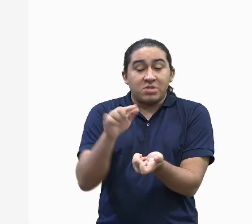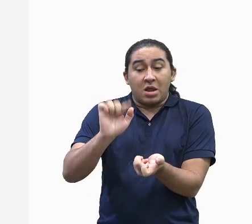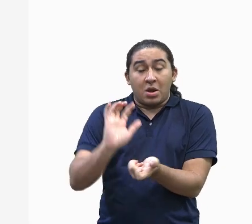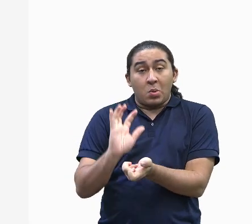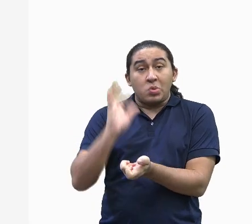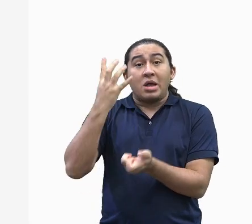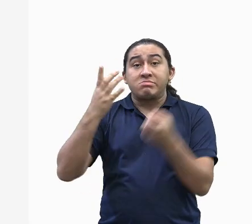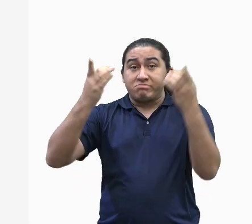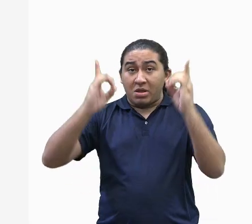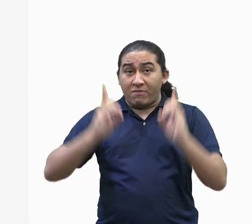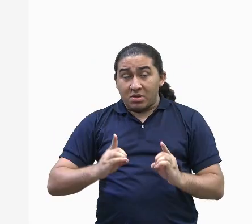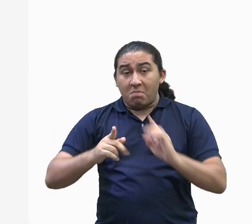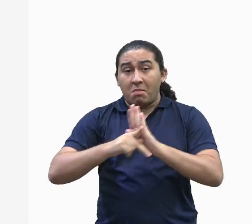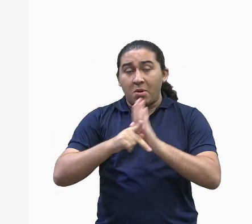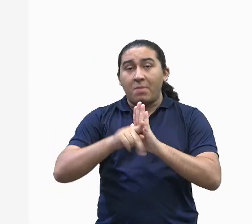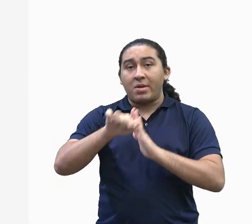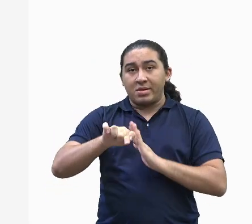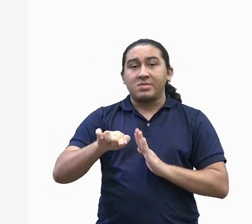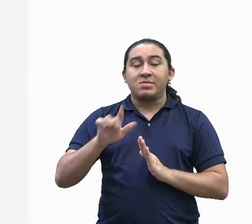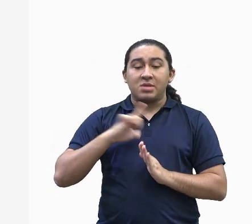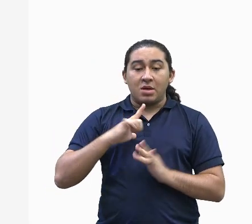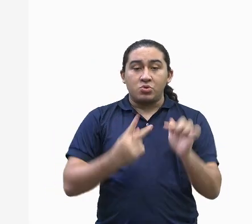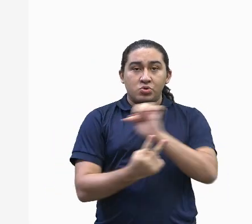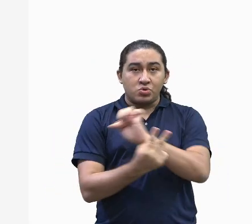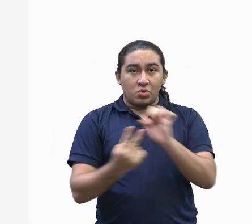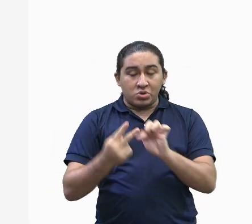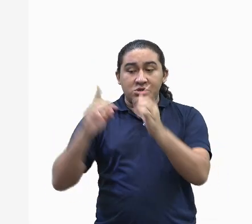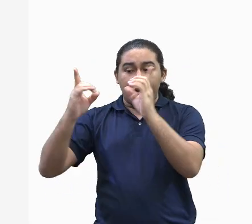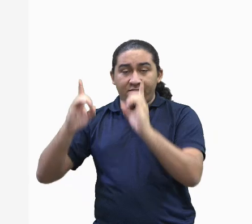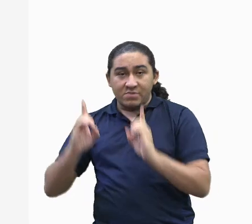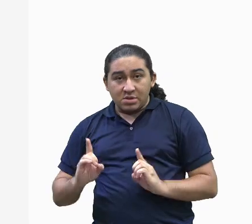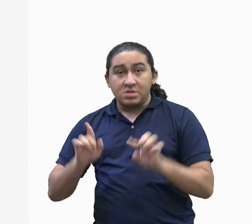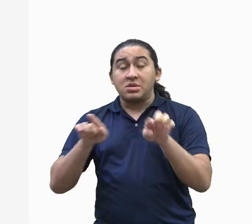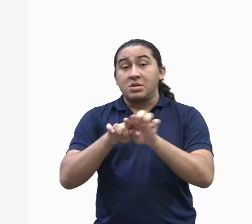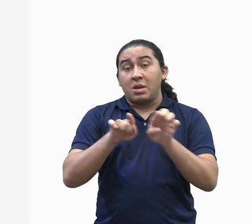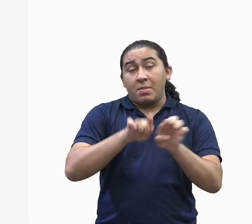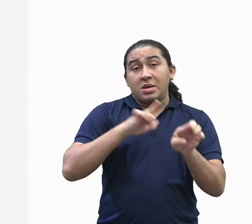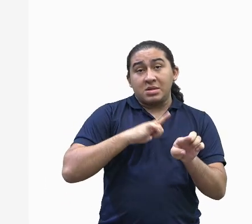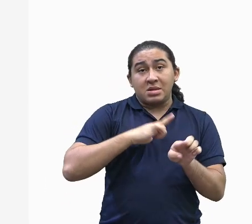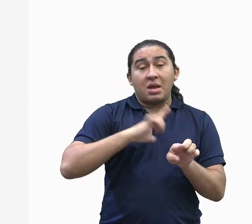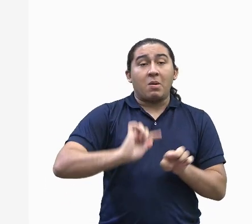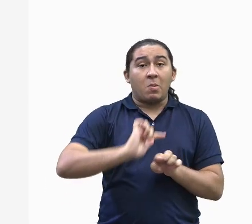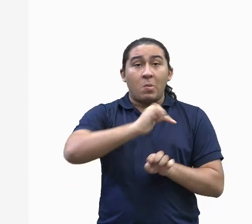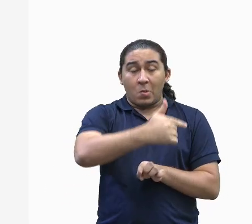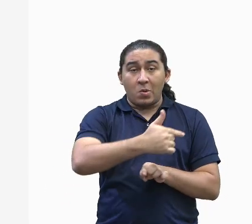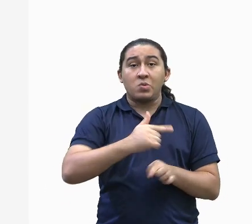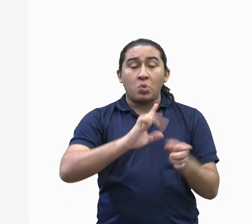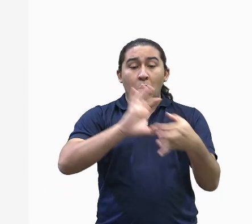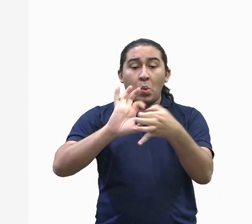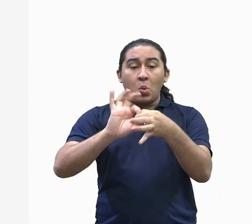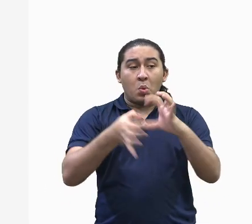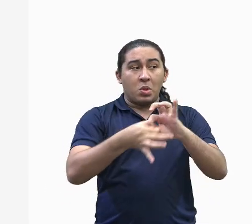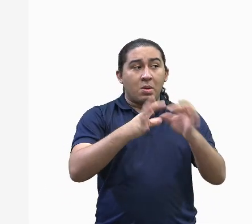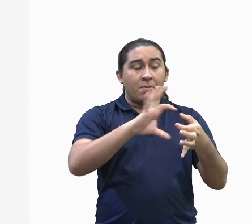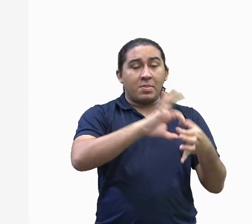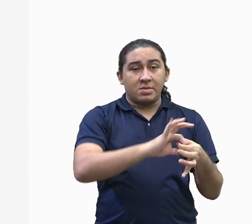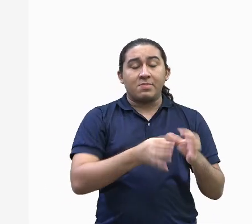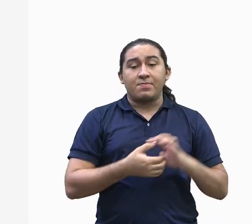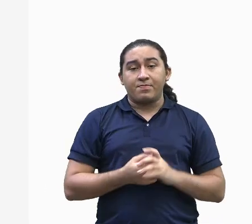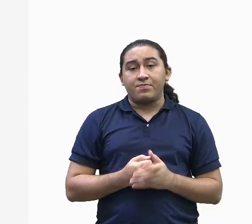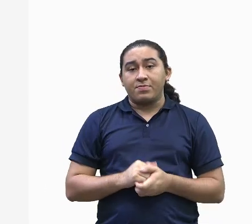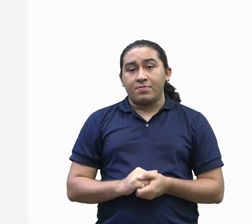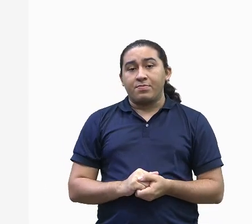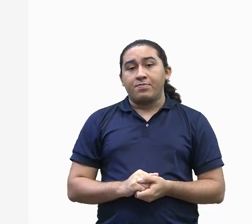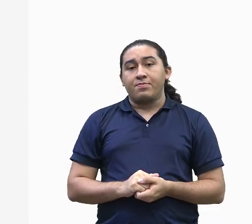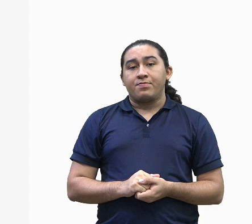evento, né? Os Jogos Paralímpicos e os Jogos Olímpicos. Então, São 23 modalidades